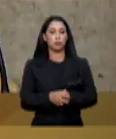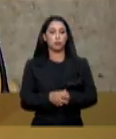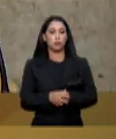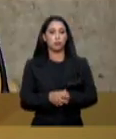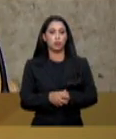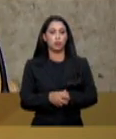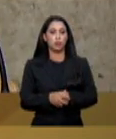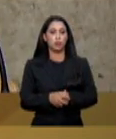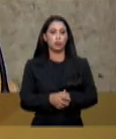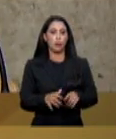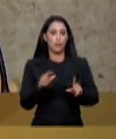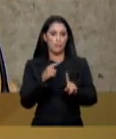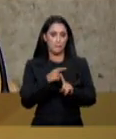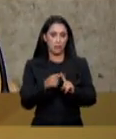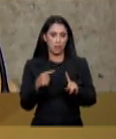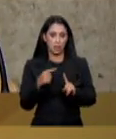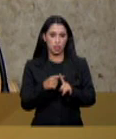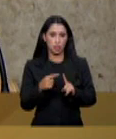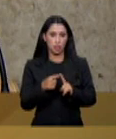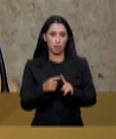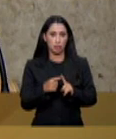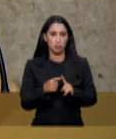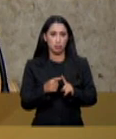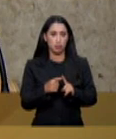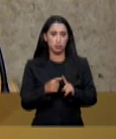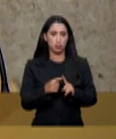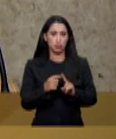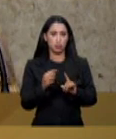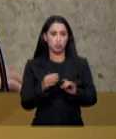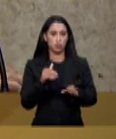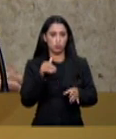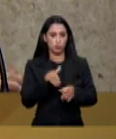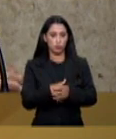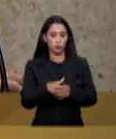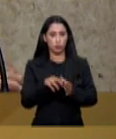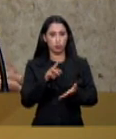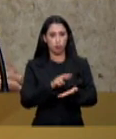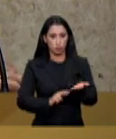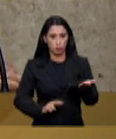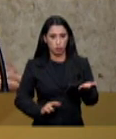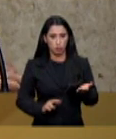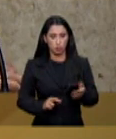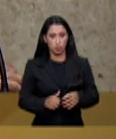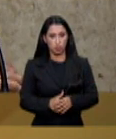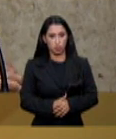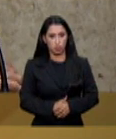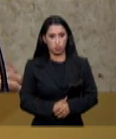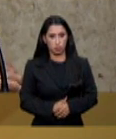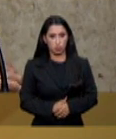conhecida em procedente, nos termos do voto do relator.